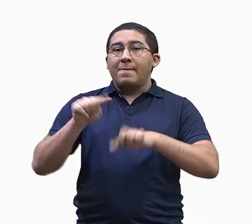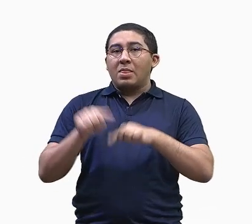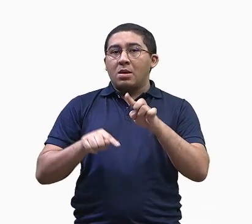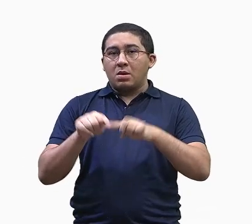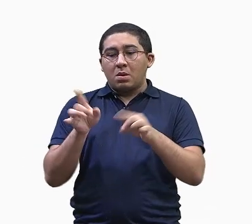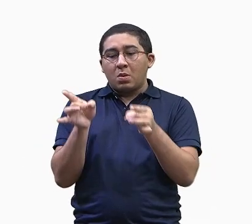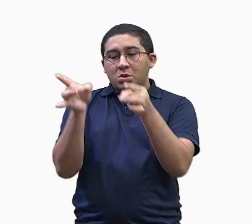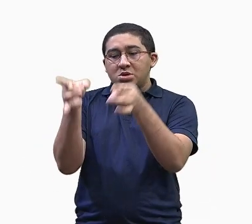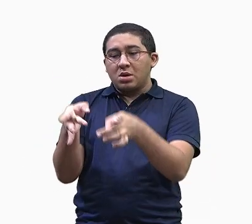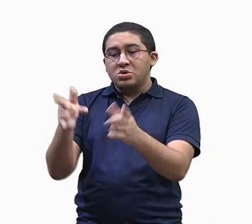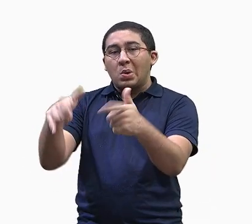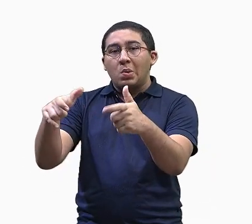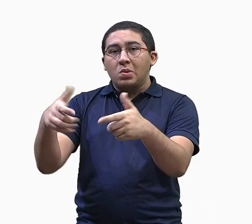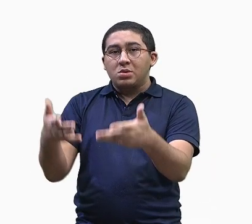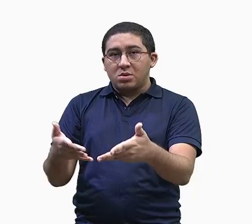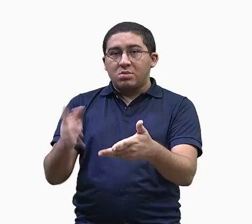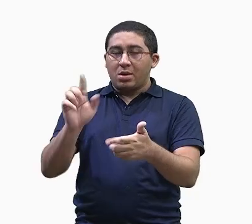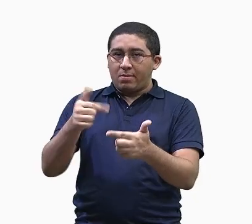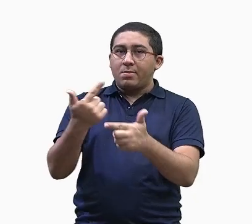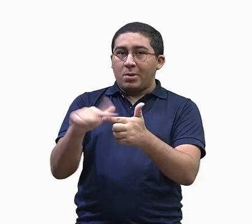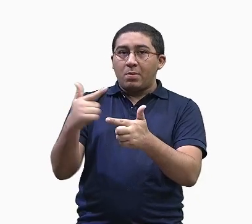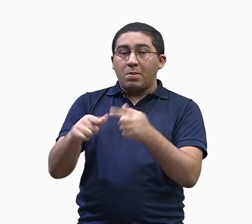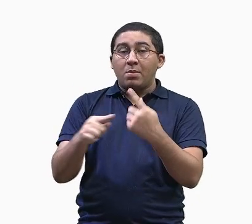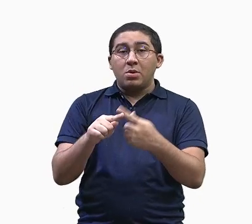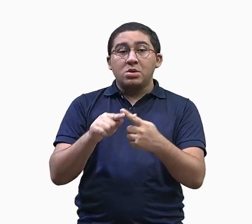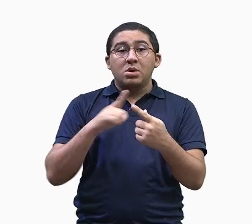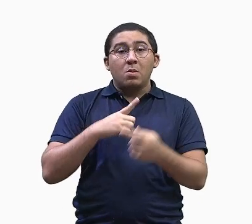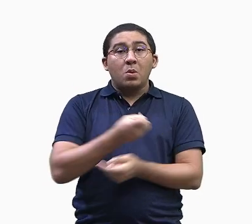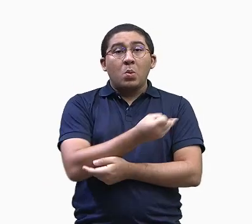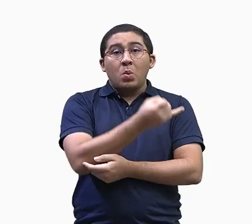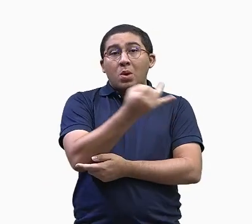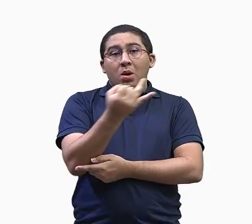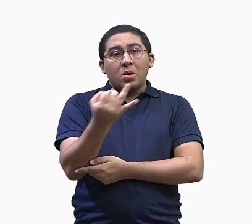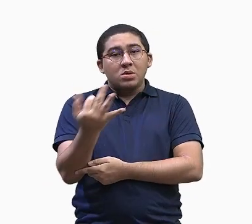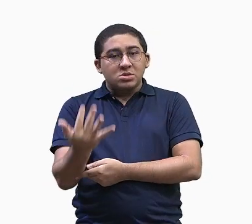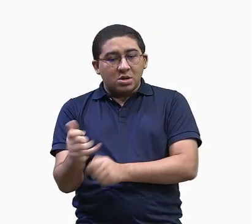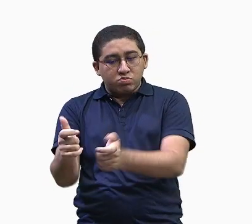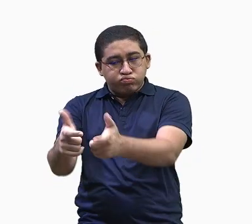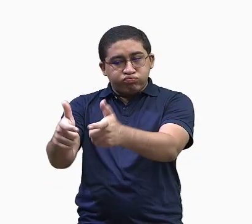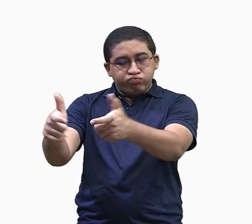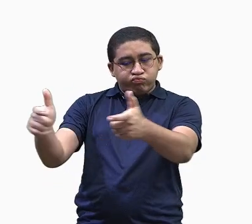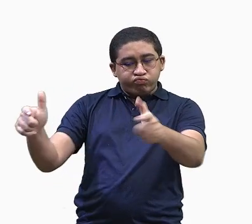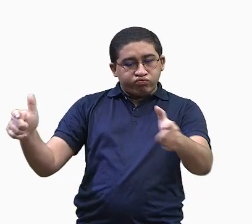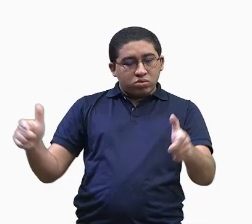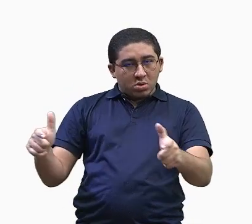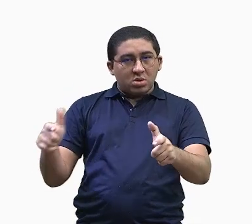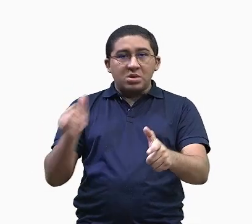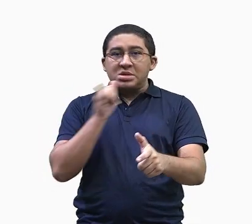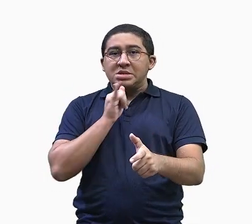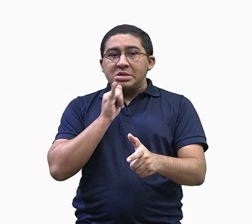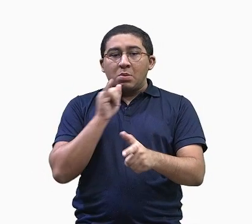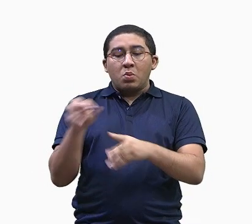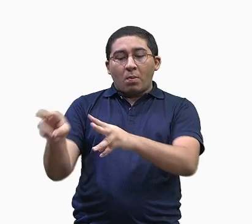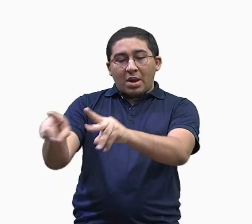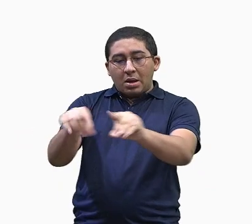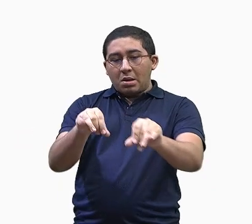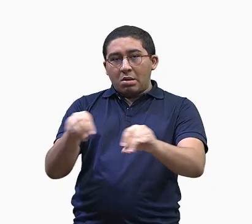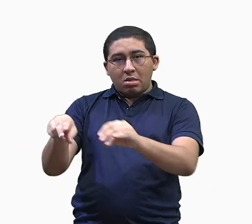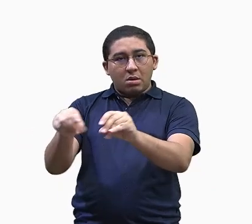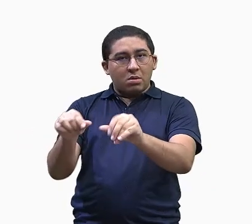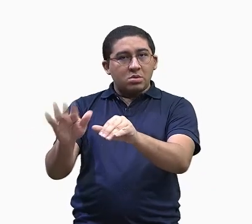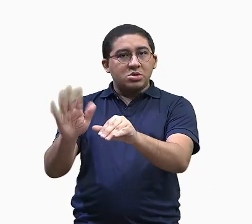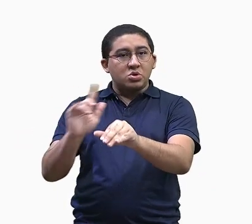um outro problema devido à grande quantidade ali desses resíduos sólidos, como as cinzas, por exemplo, né? Isso